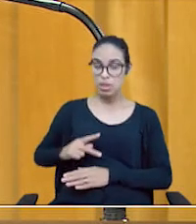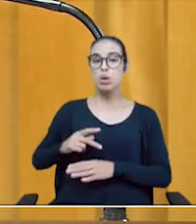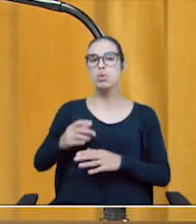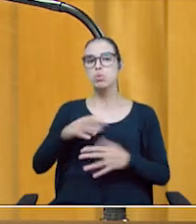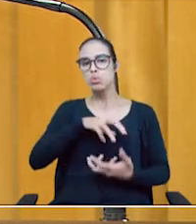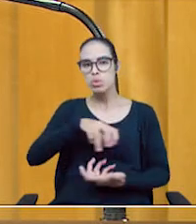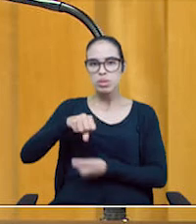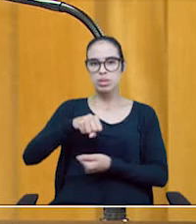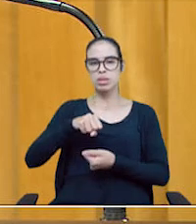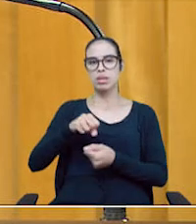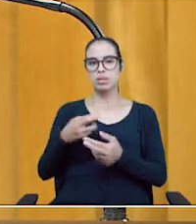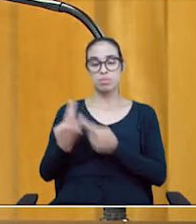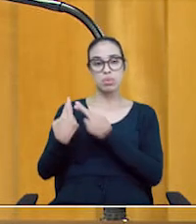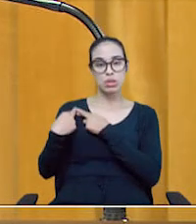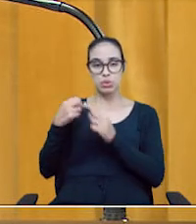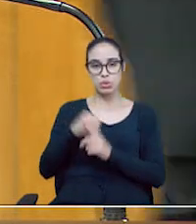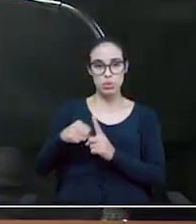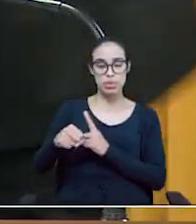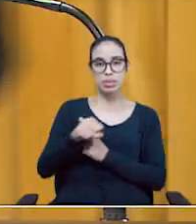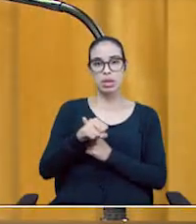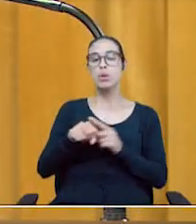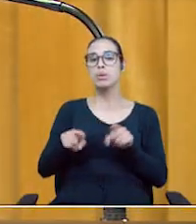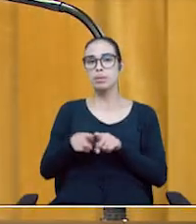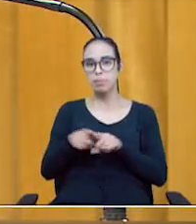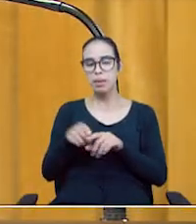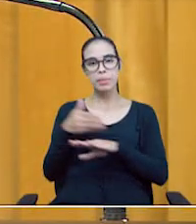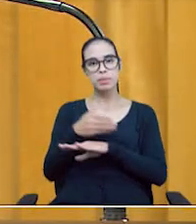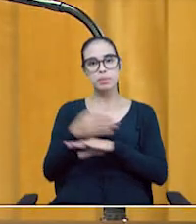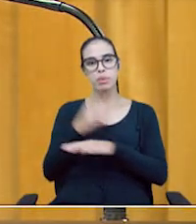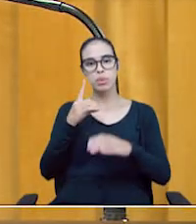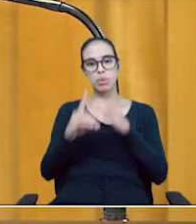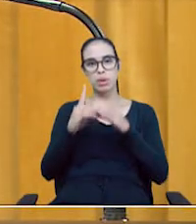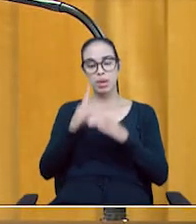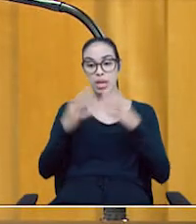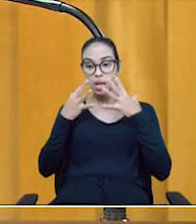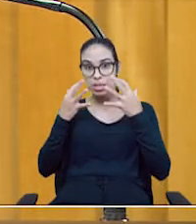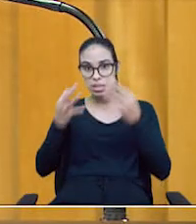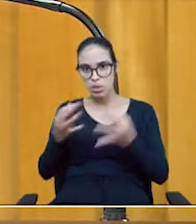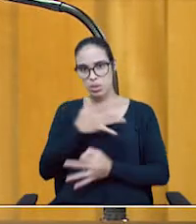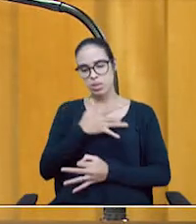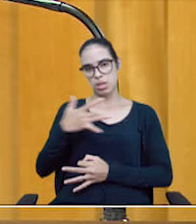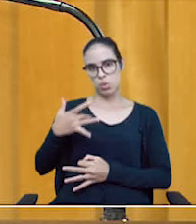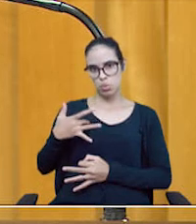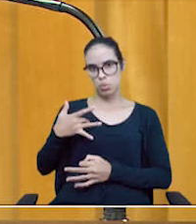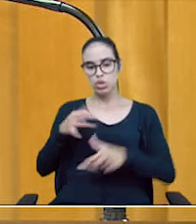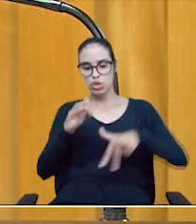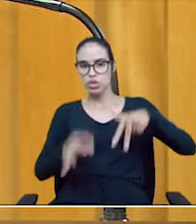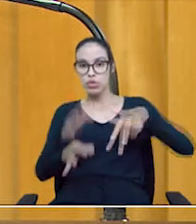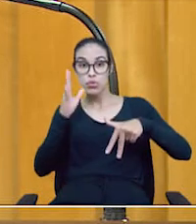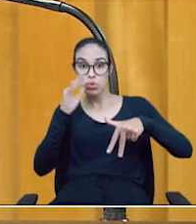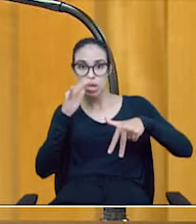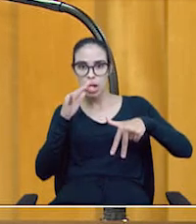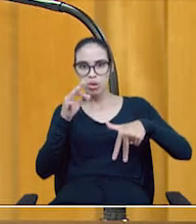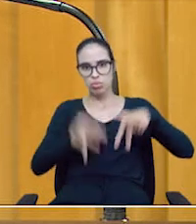Social, coordenador do Comitê Gestor Nacional de Atenção Integral à Saúde de Magistrados e Servidores do Poder